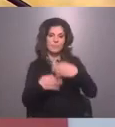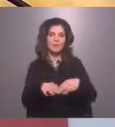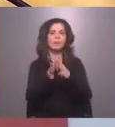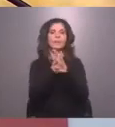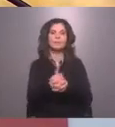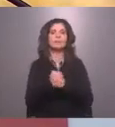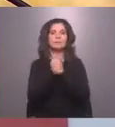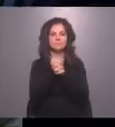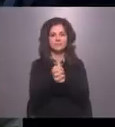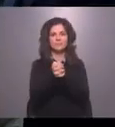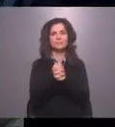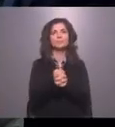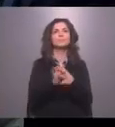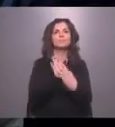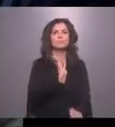oremos.